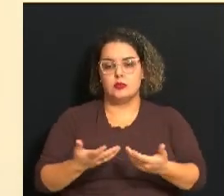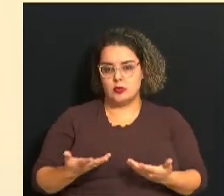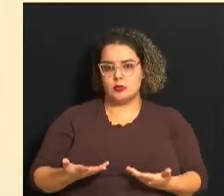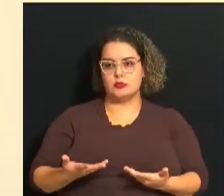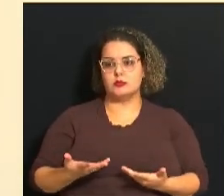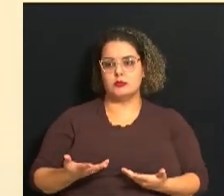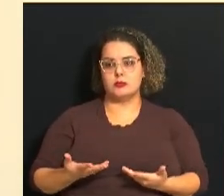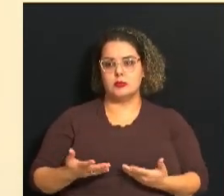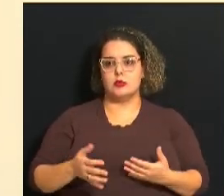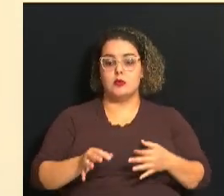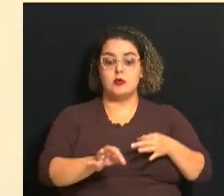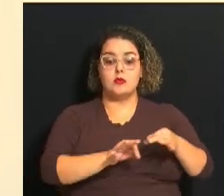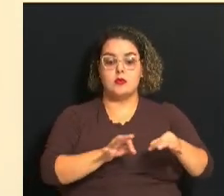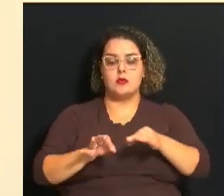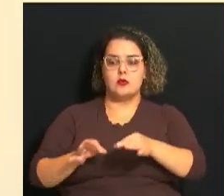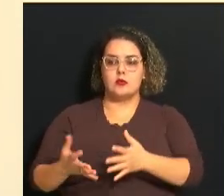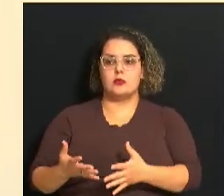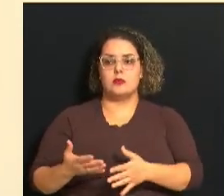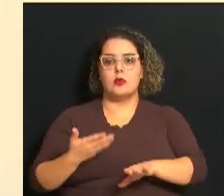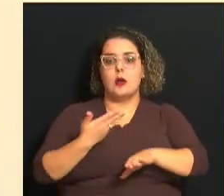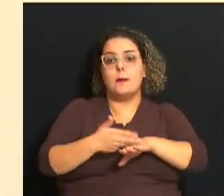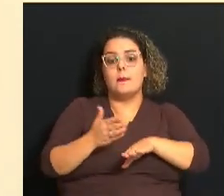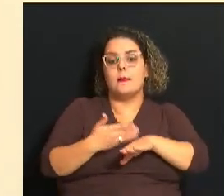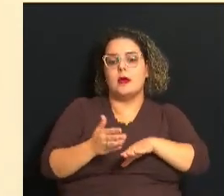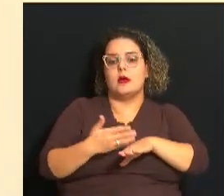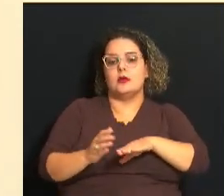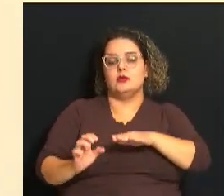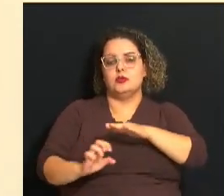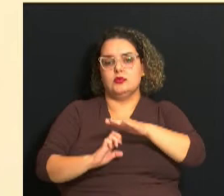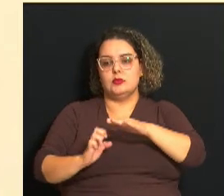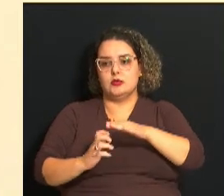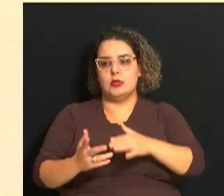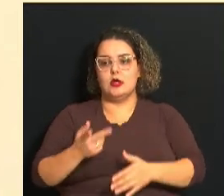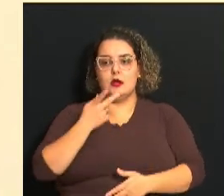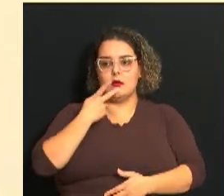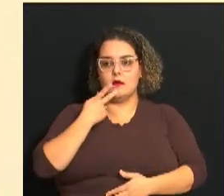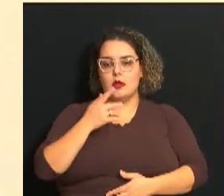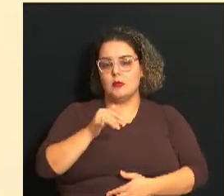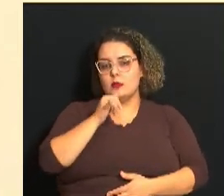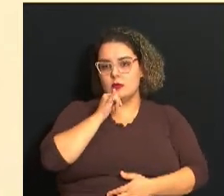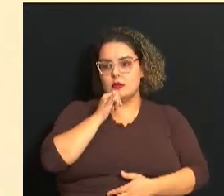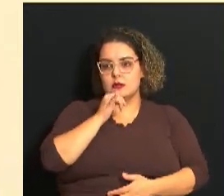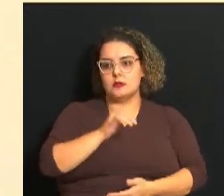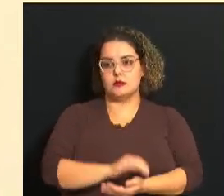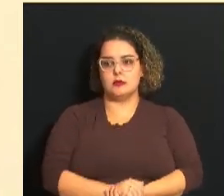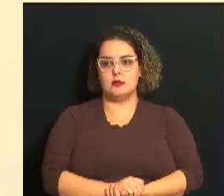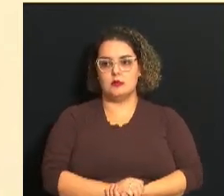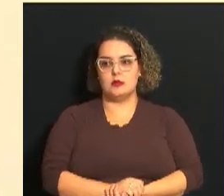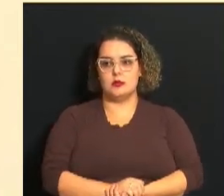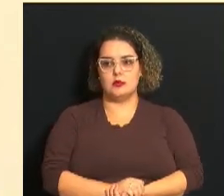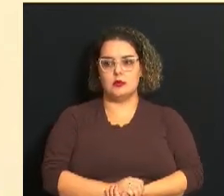né organizacional como é uma prática da empresa e aí eu sinto aqui por exemplo a dificuldade a proibição de ir ao banheiro